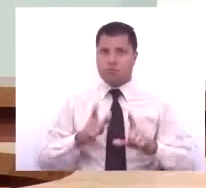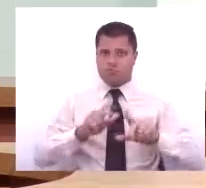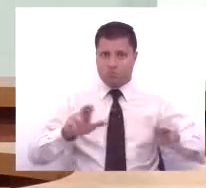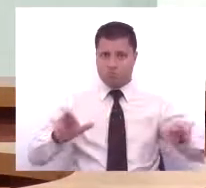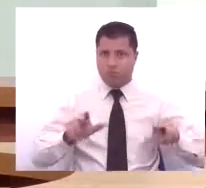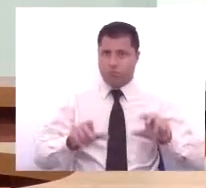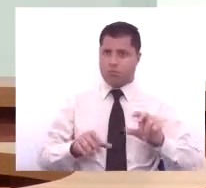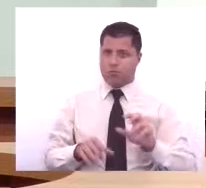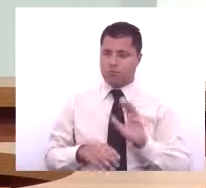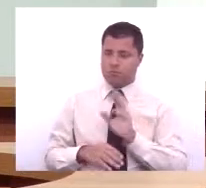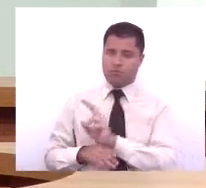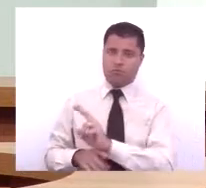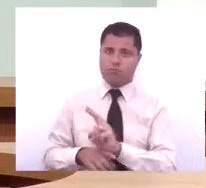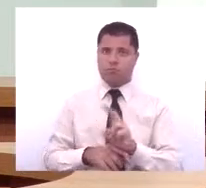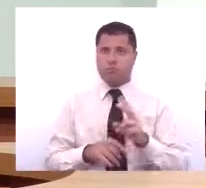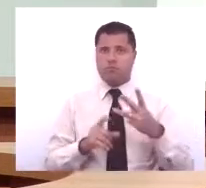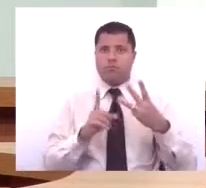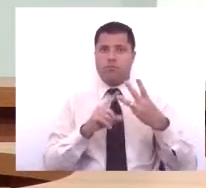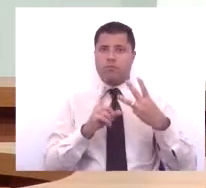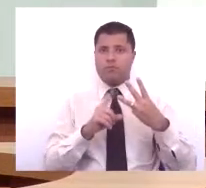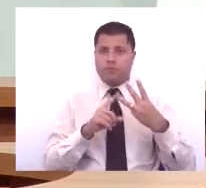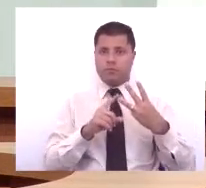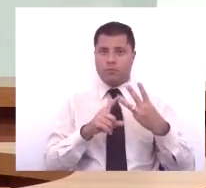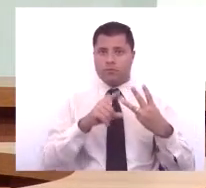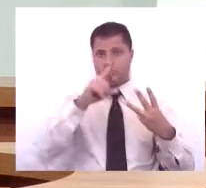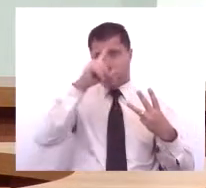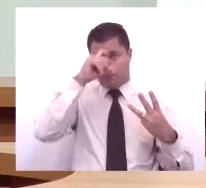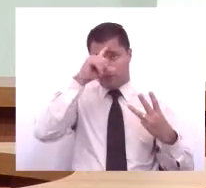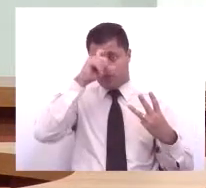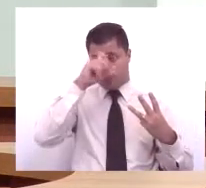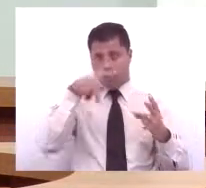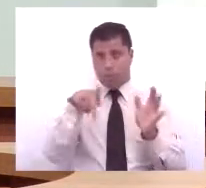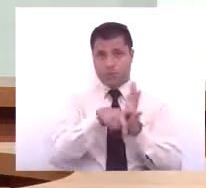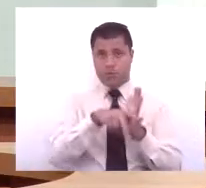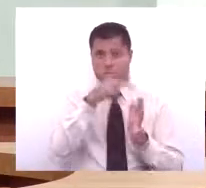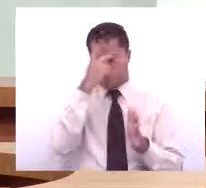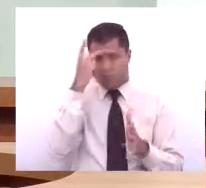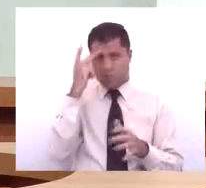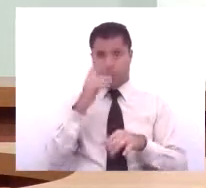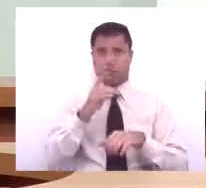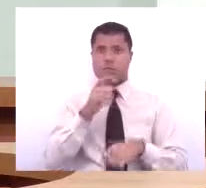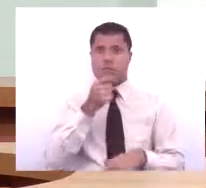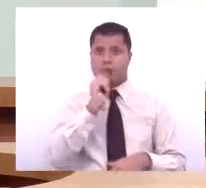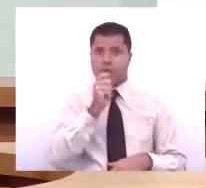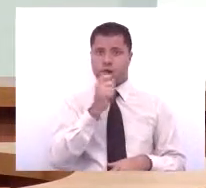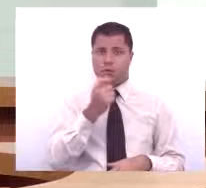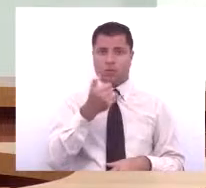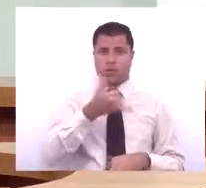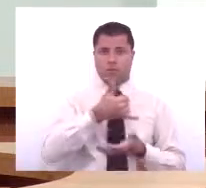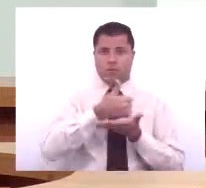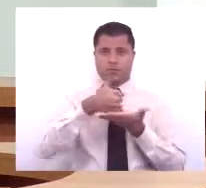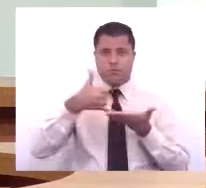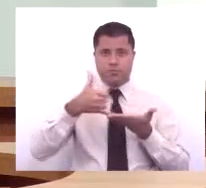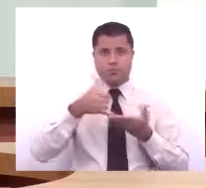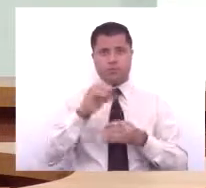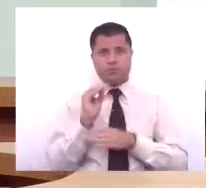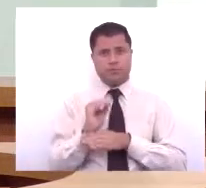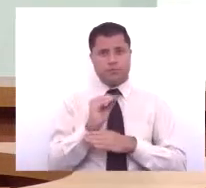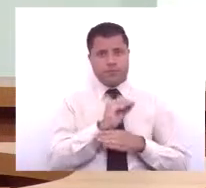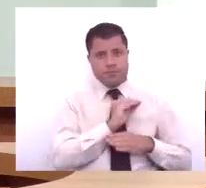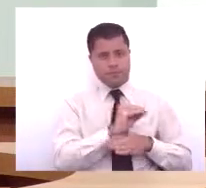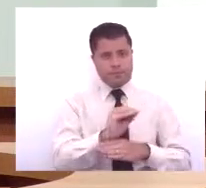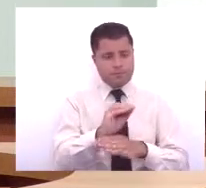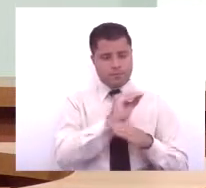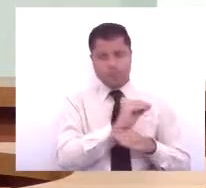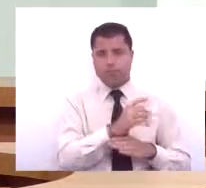nós não temos uma clínica de tratamento de dependentes químicos na nossa cidade pública, nós temos apenas uma